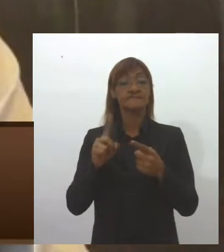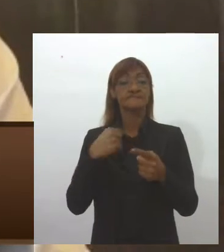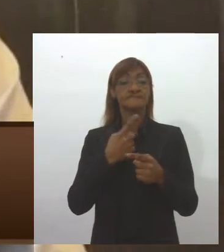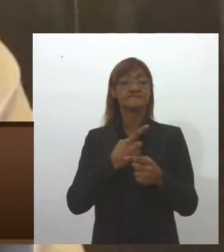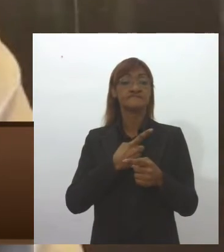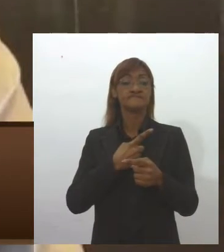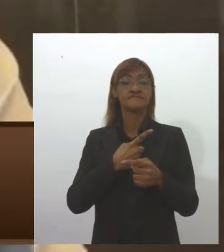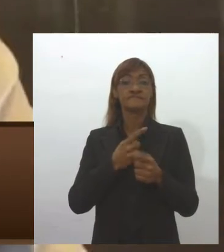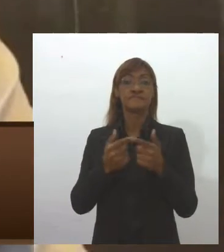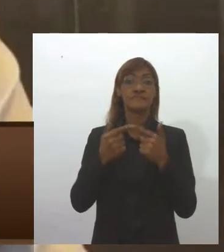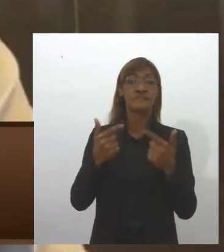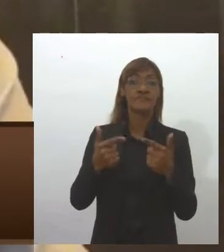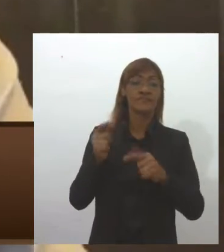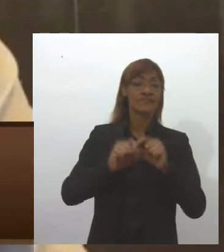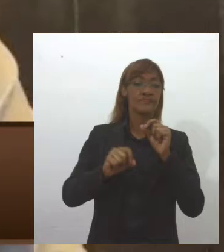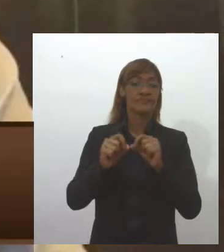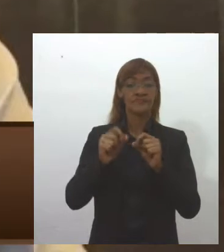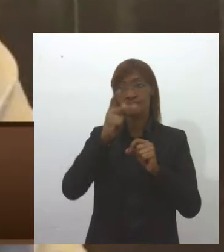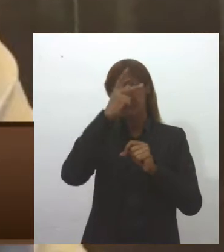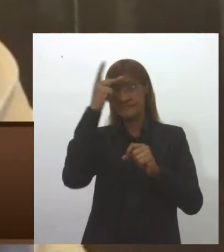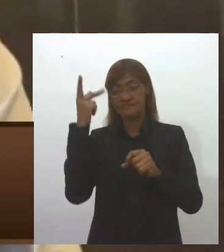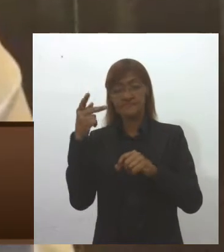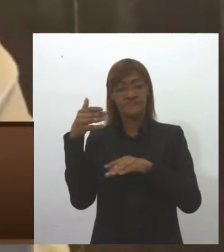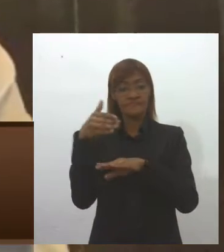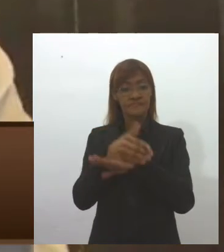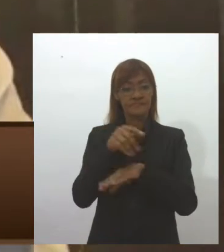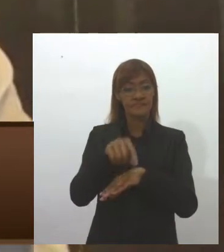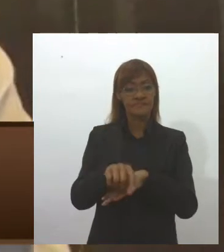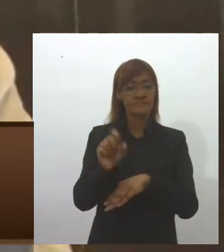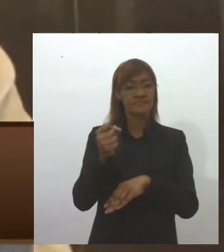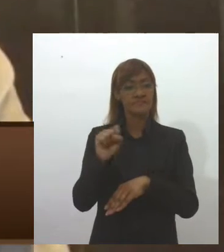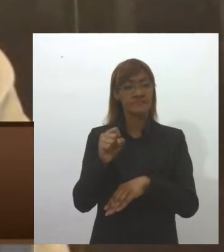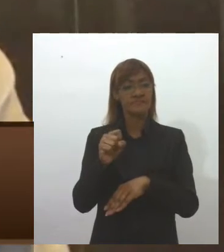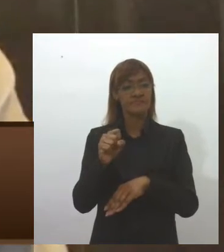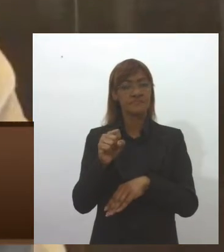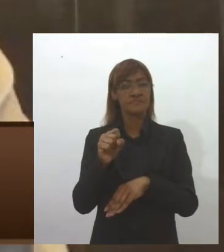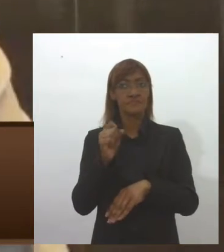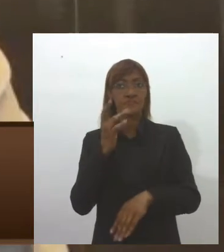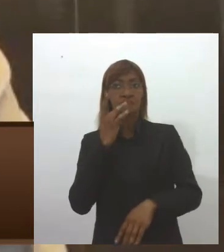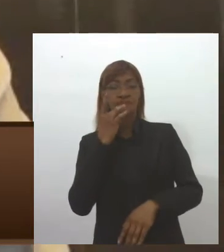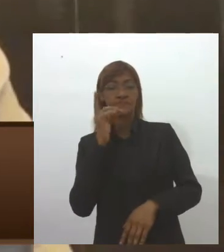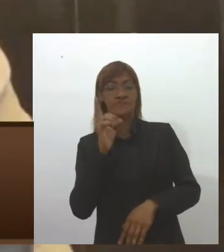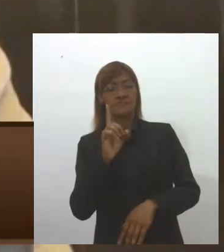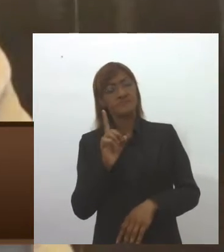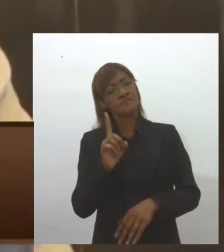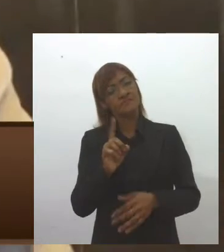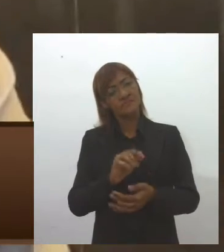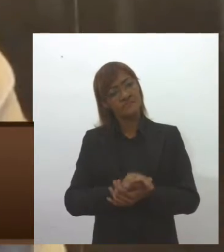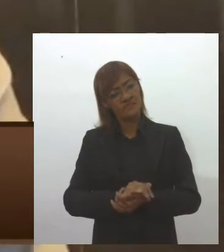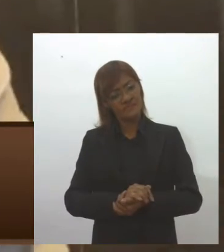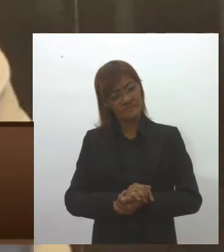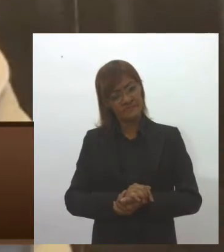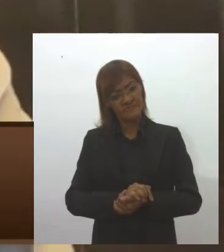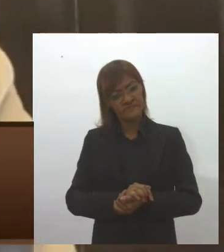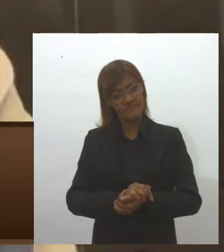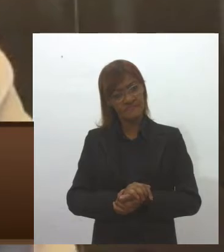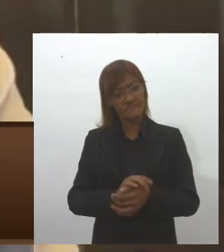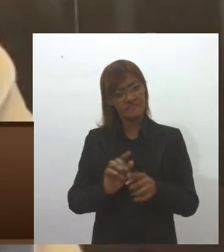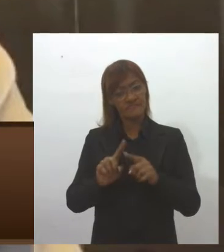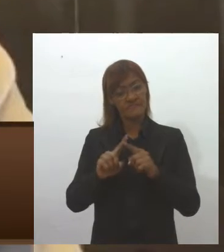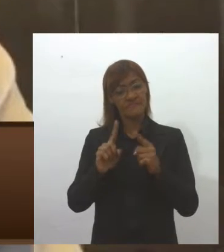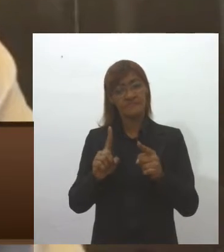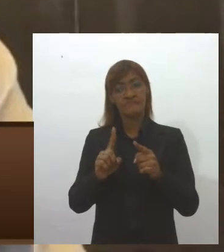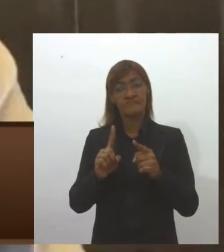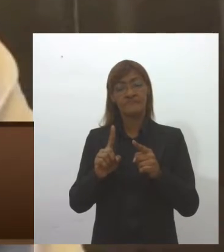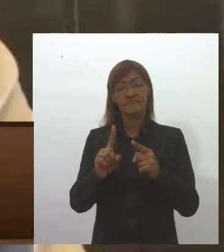fato. As pessoas, quando vêm para Sergipe, elas podem até não conhecer, mas as pessoas, quando vêm para Sergipe e vêm para Aracaju, elas adoram e